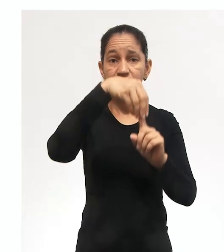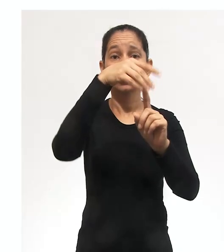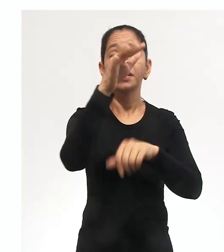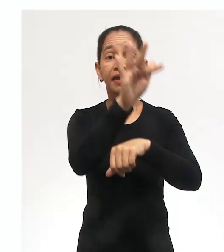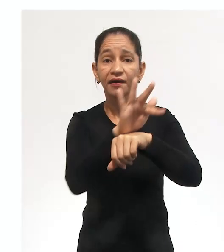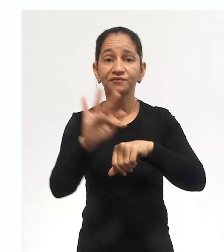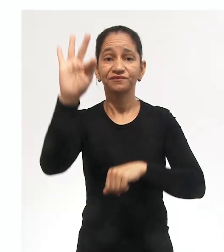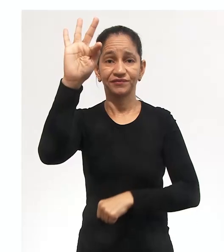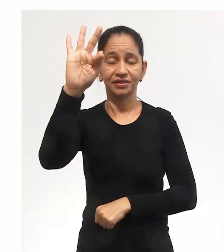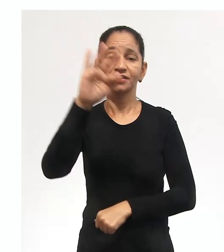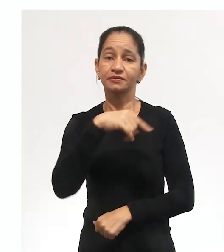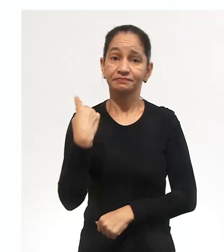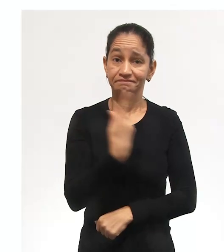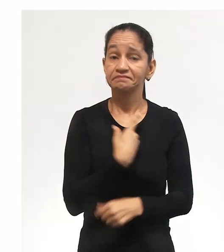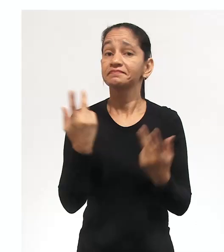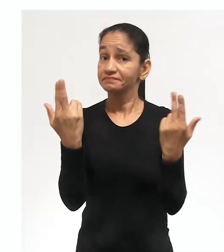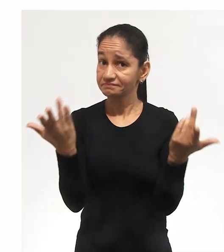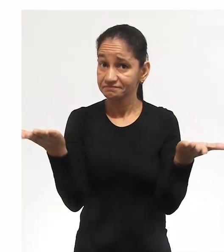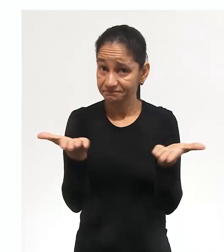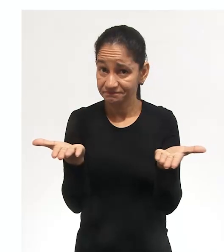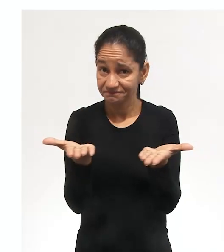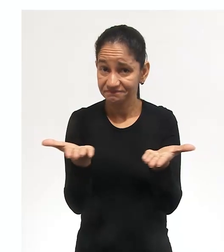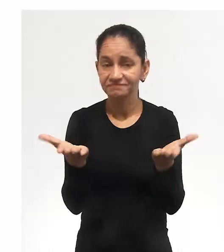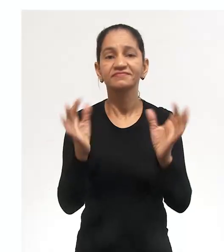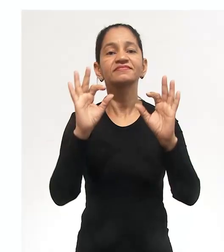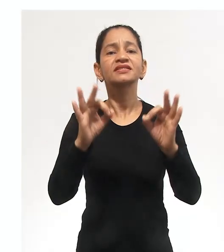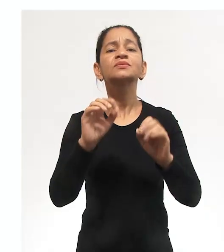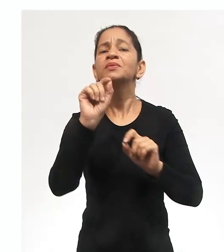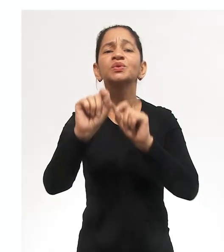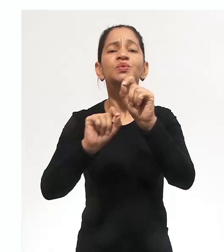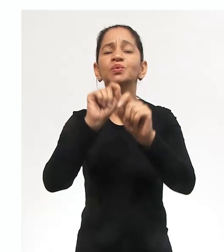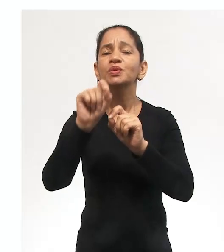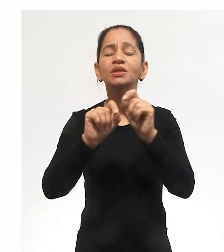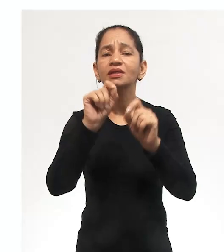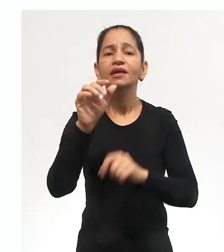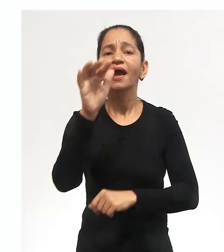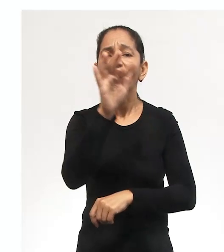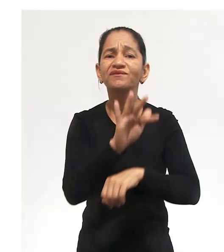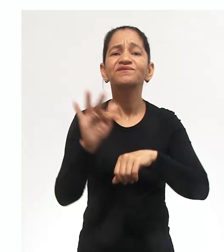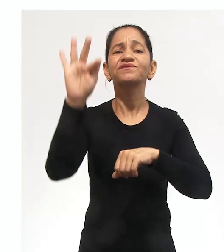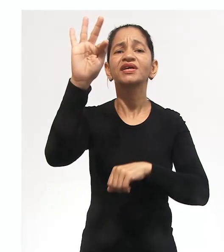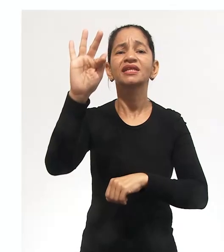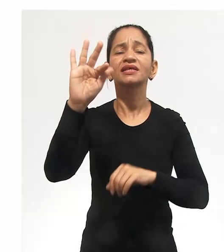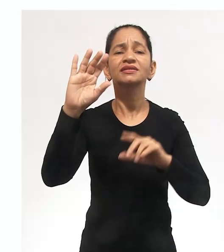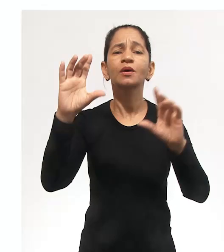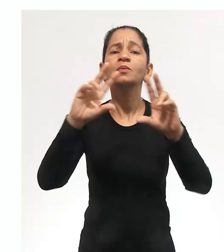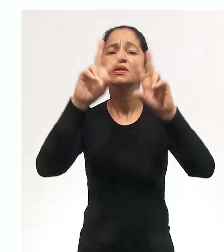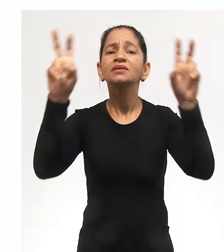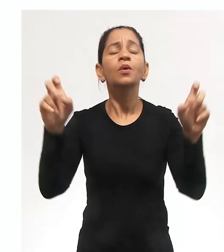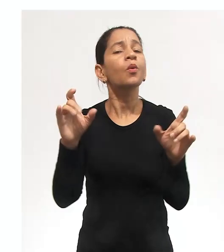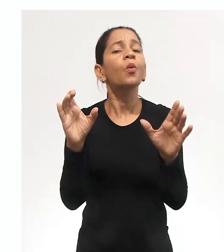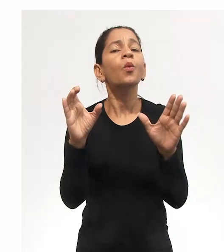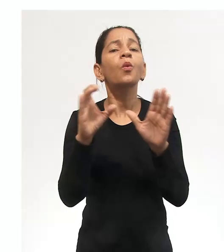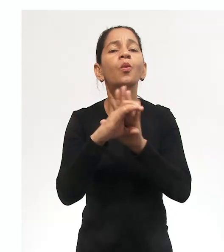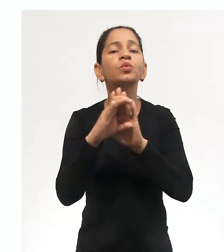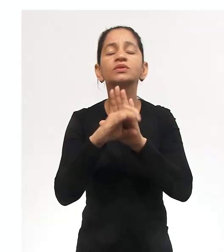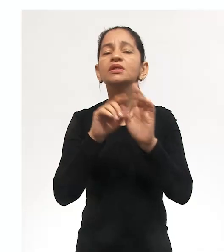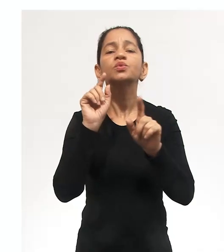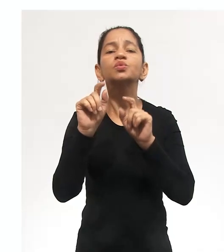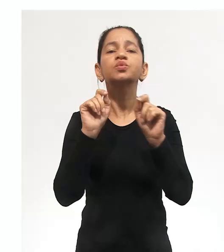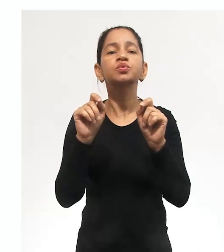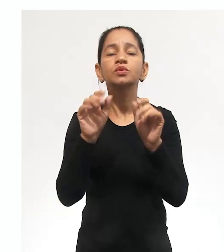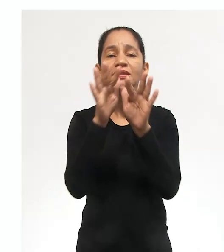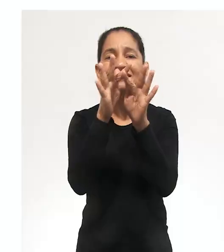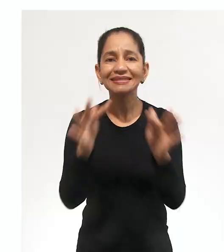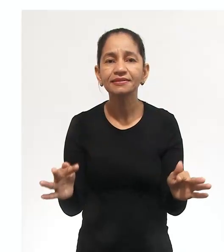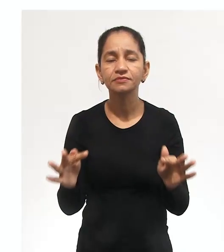que é o nosso caso, Constituição de 88. Professor, o que vem ser, né, essa federação? Né, de forma simplificada aqui, ó, né, é o